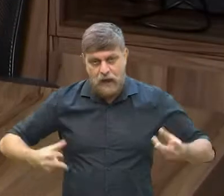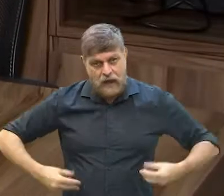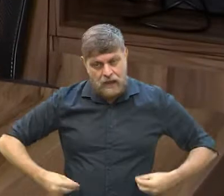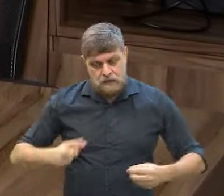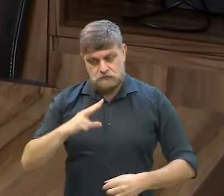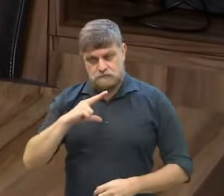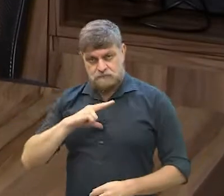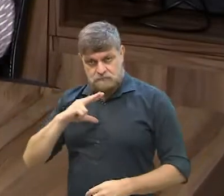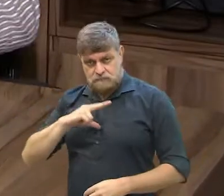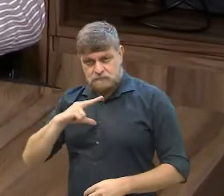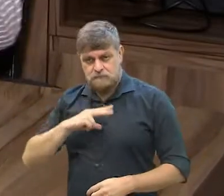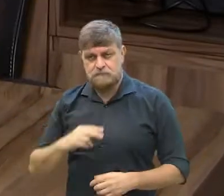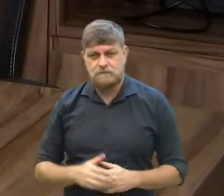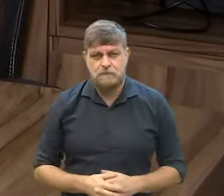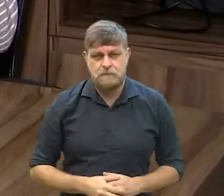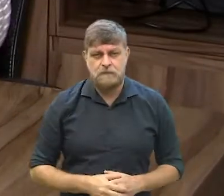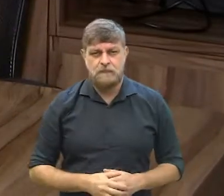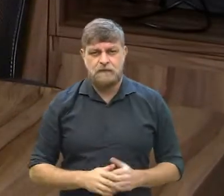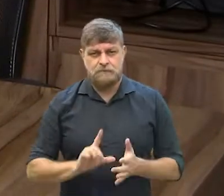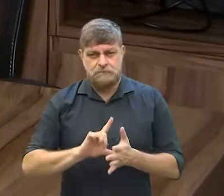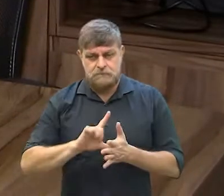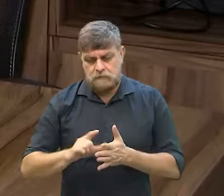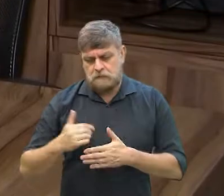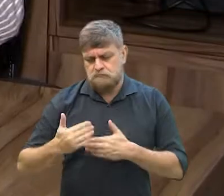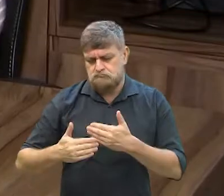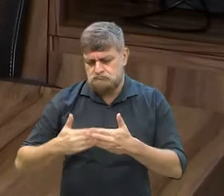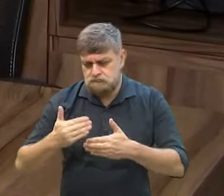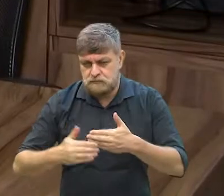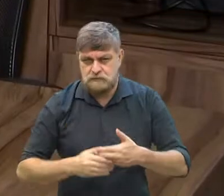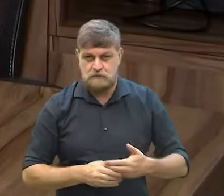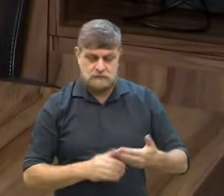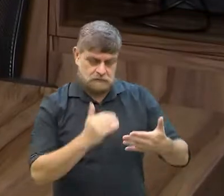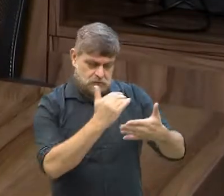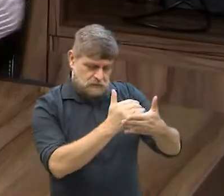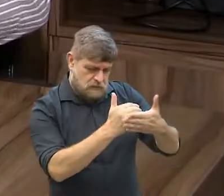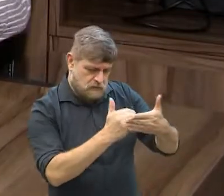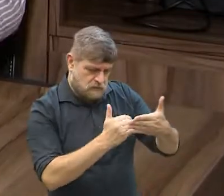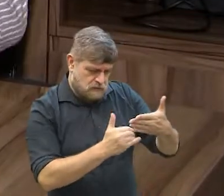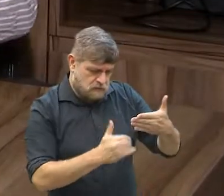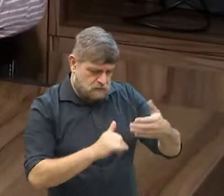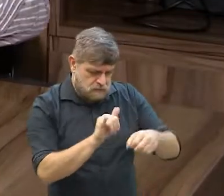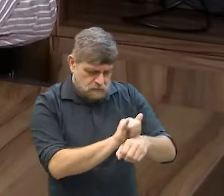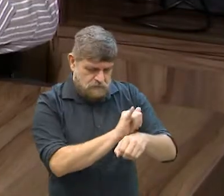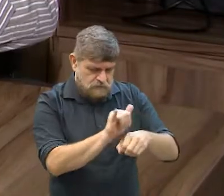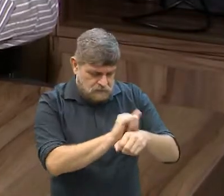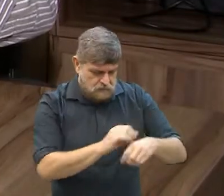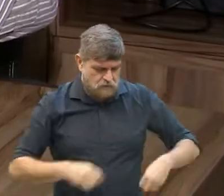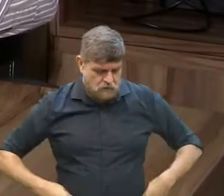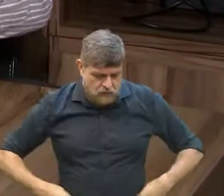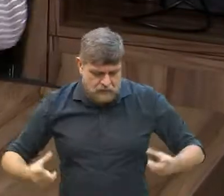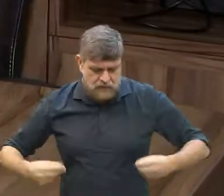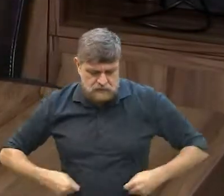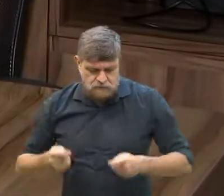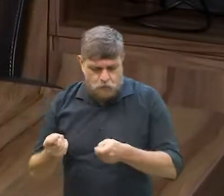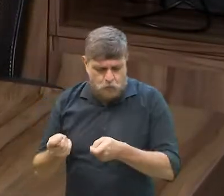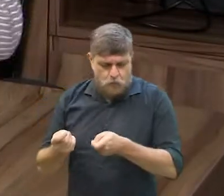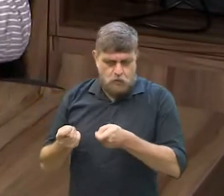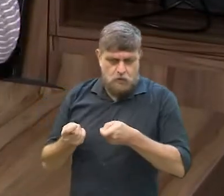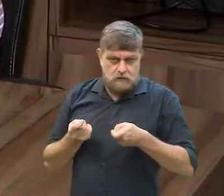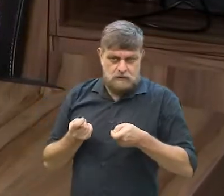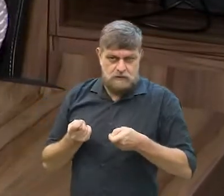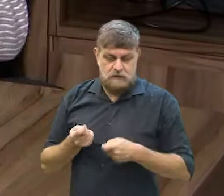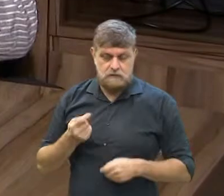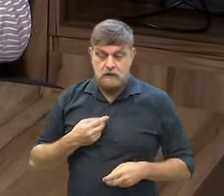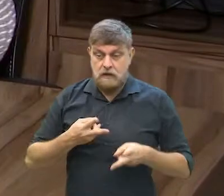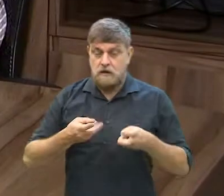E também aí, à medida que eu tenho um plano, uma meta, e eu vou gastando, e eu vou controlando esse gasto, eu consigo ver onde é